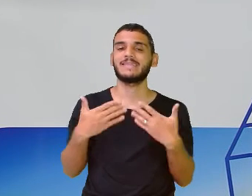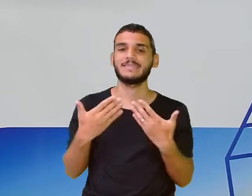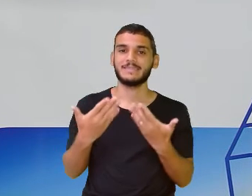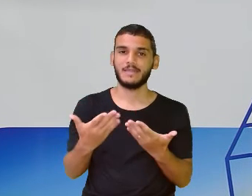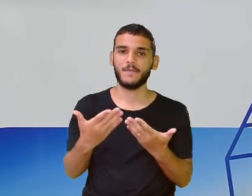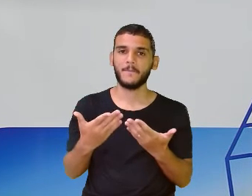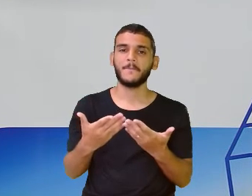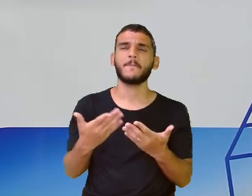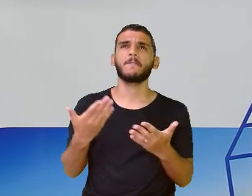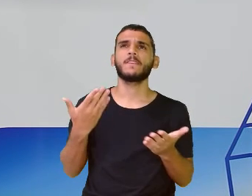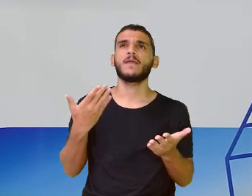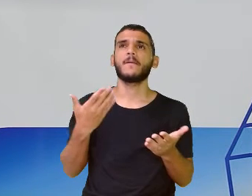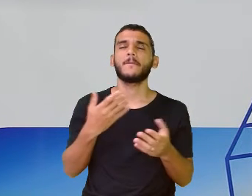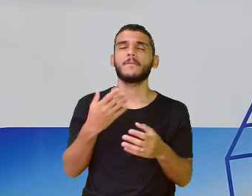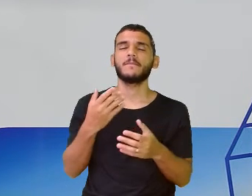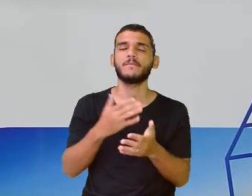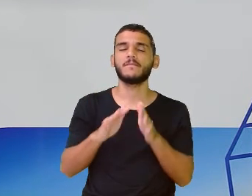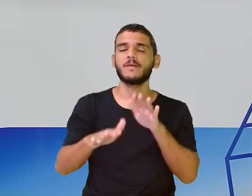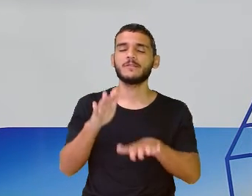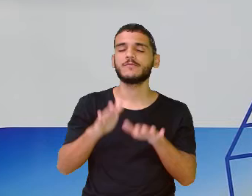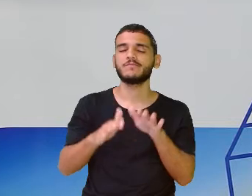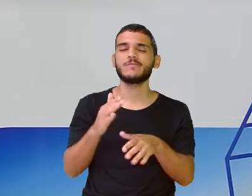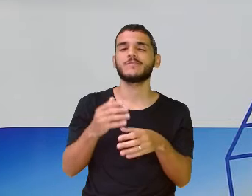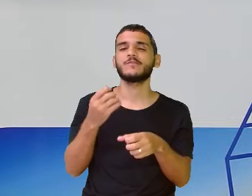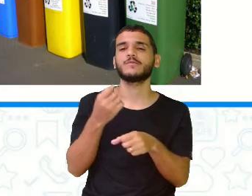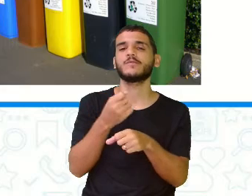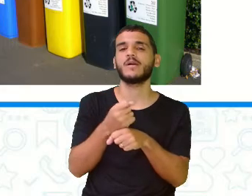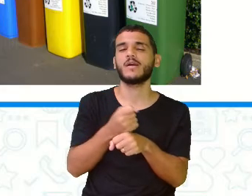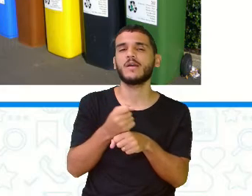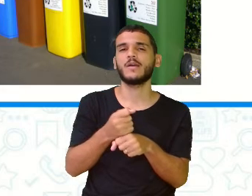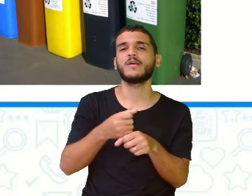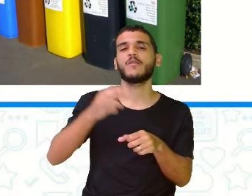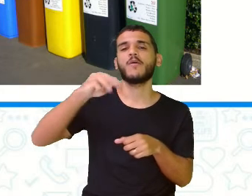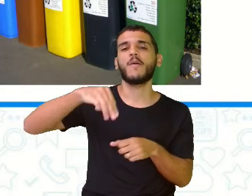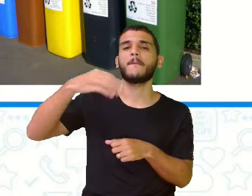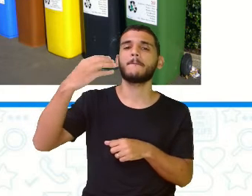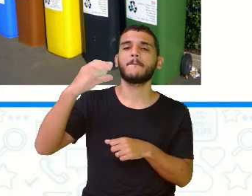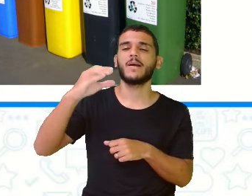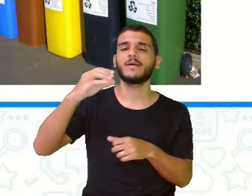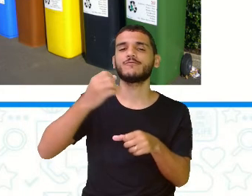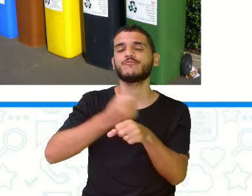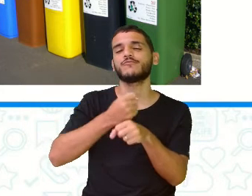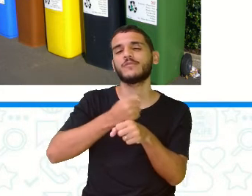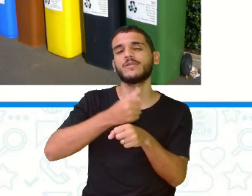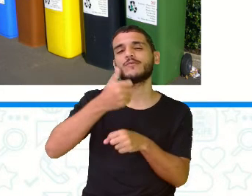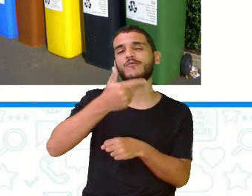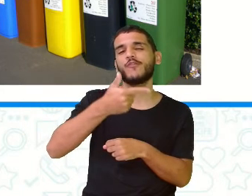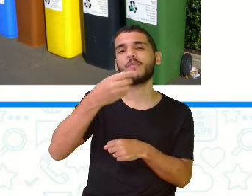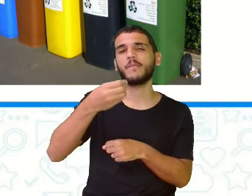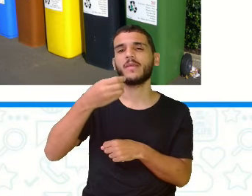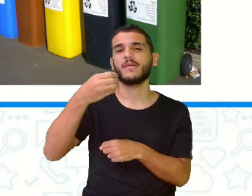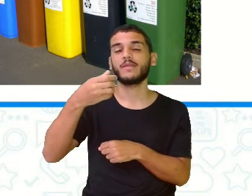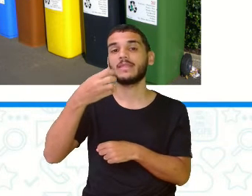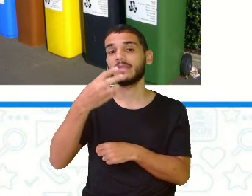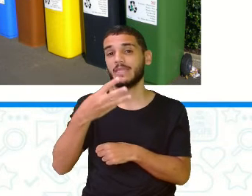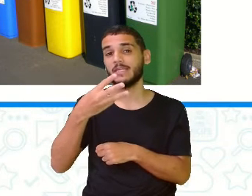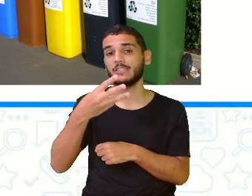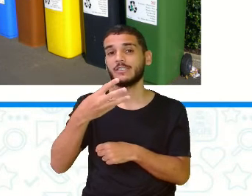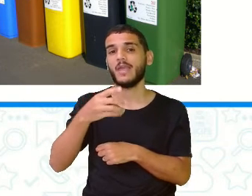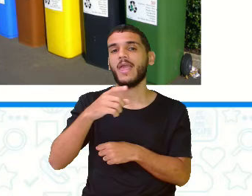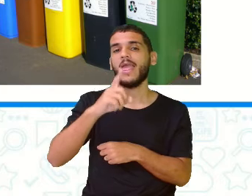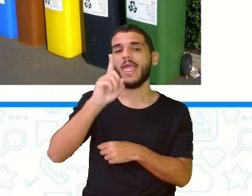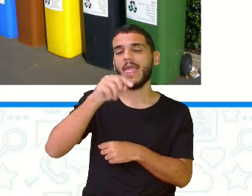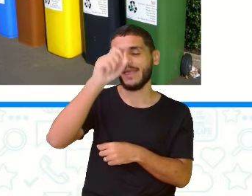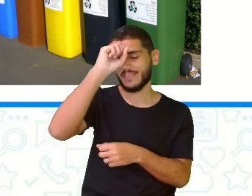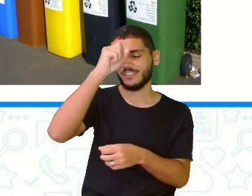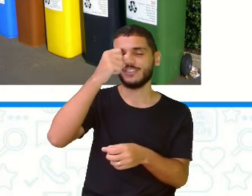de 2003, luta o geógrafo Luciano Legaspi, chefe do Departamento de Serviços Gerais da